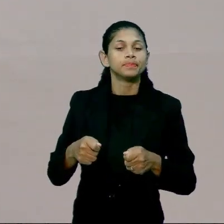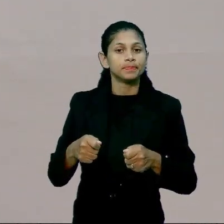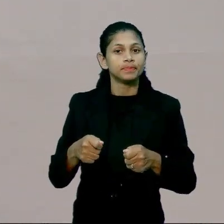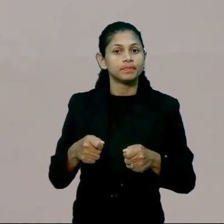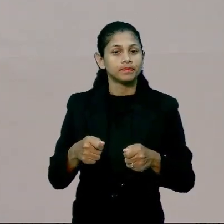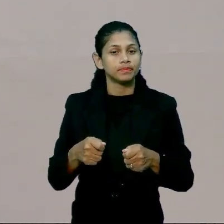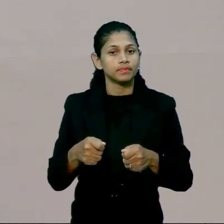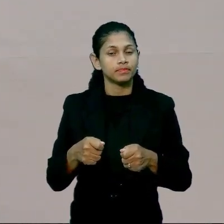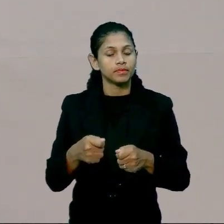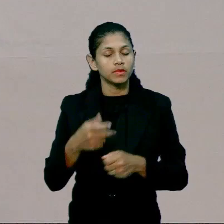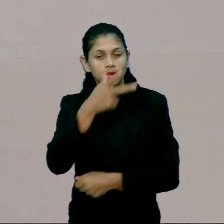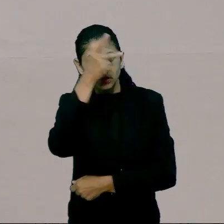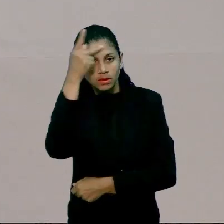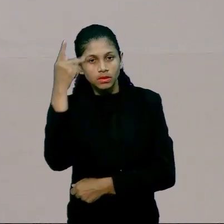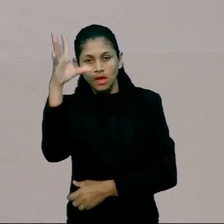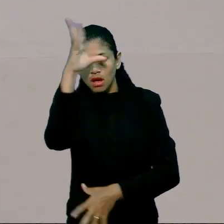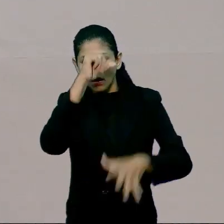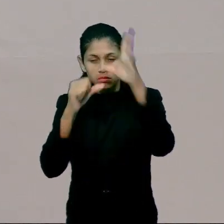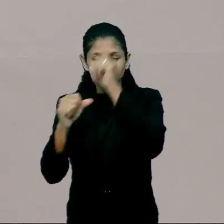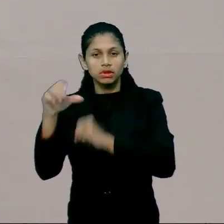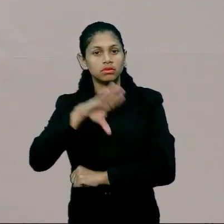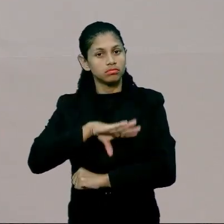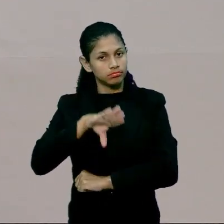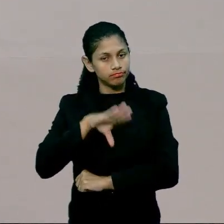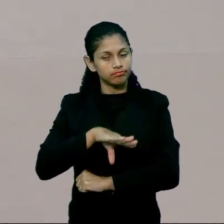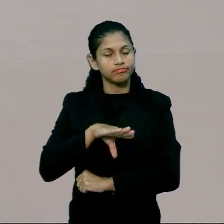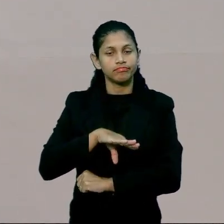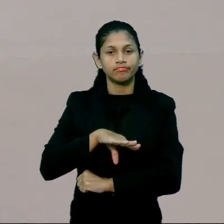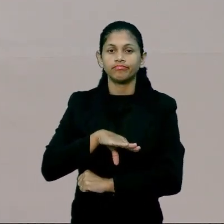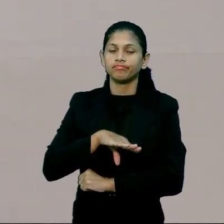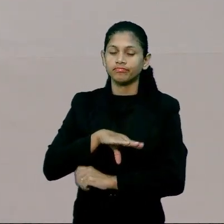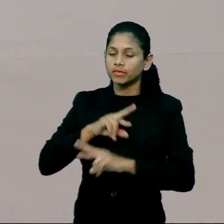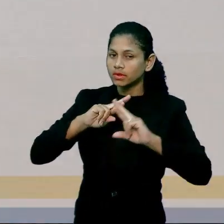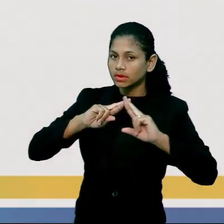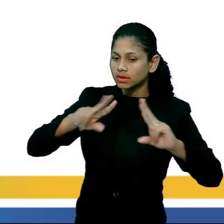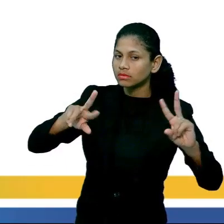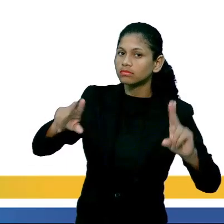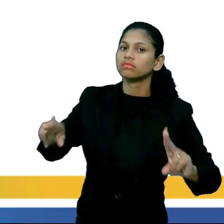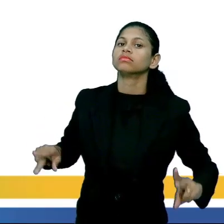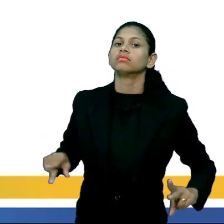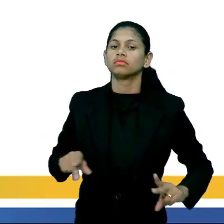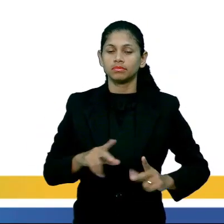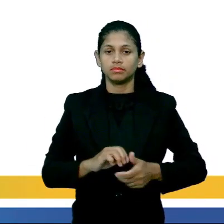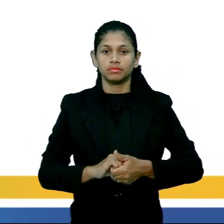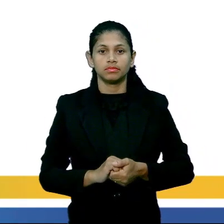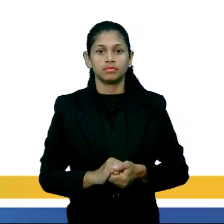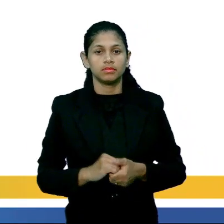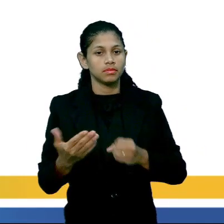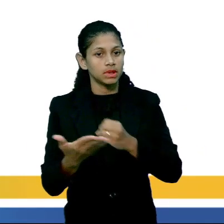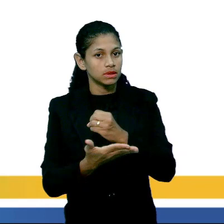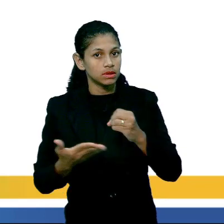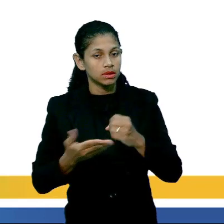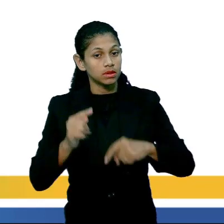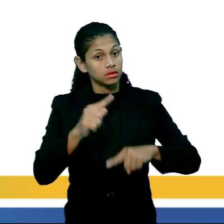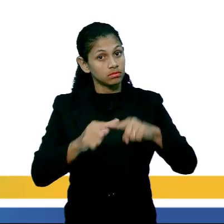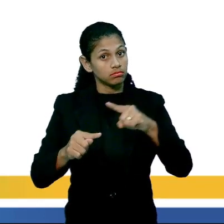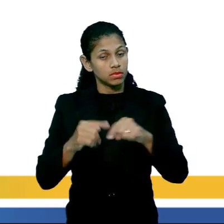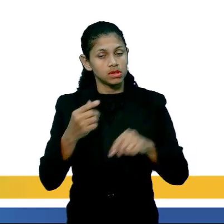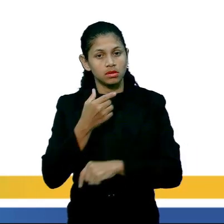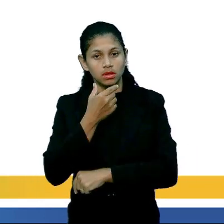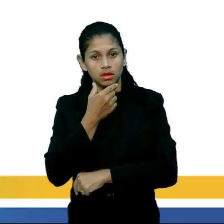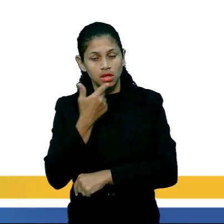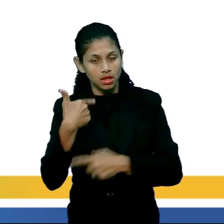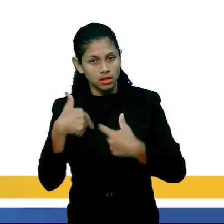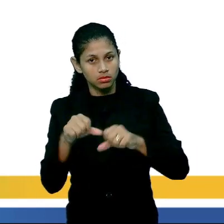de as pessoas aprenderem português de uma maneira um pouquinho diferenciada, no caso ali, baseada em materiais